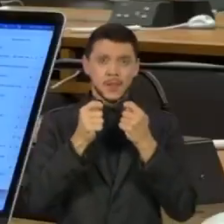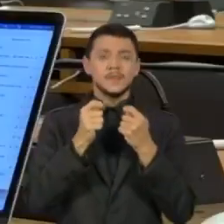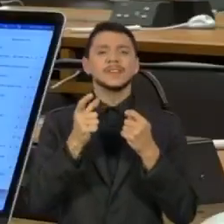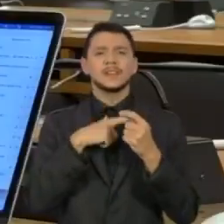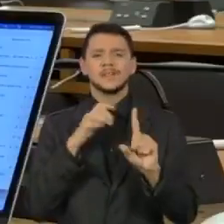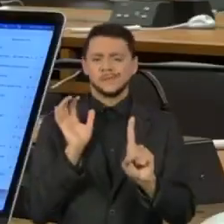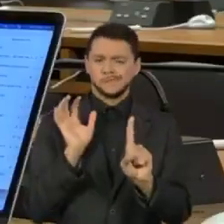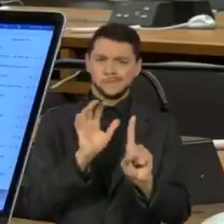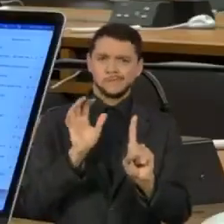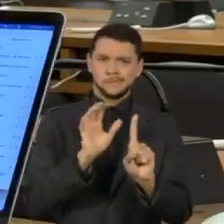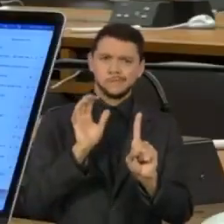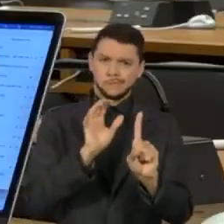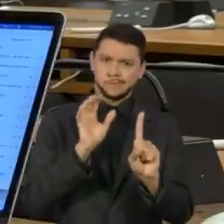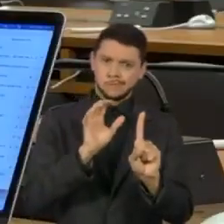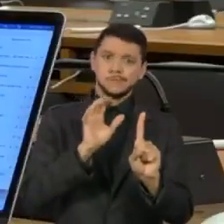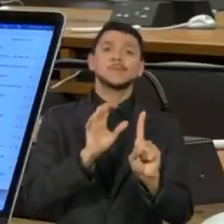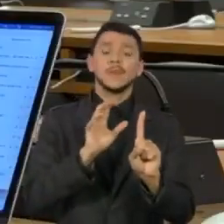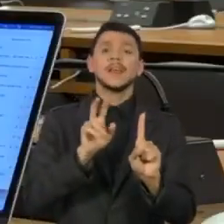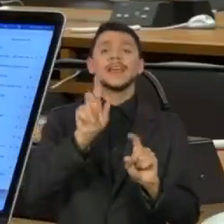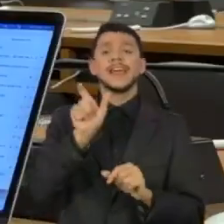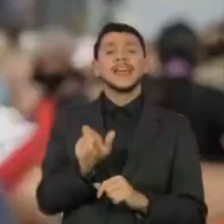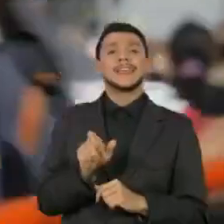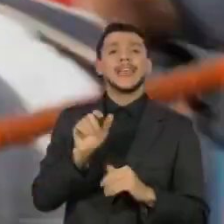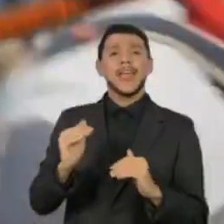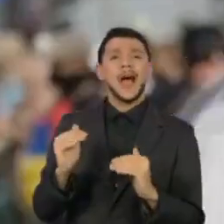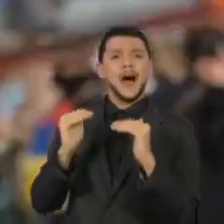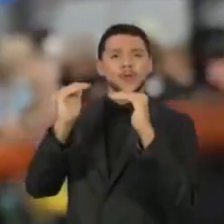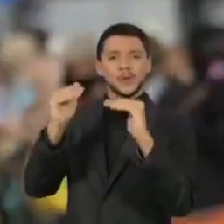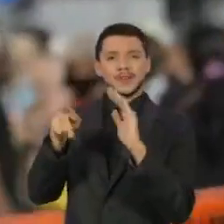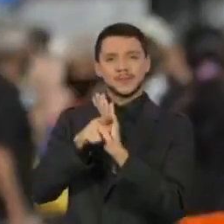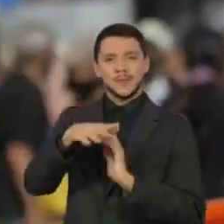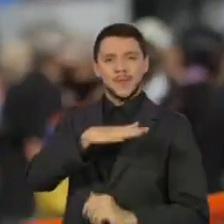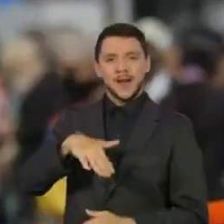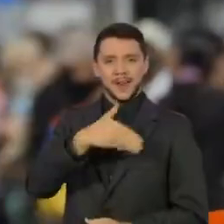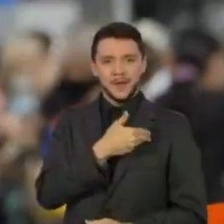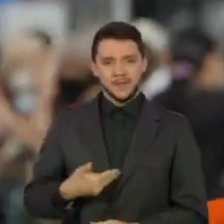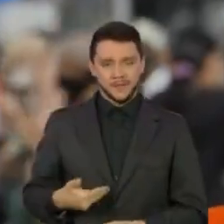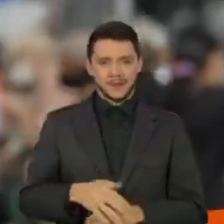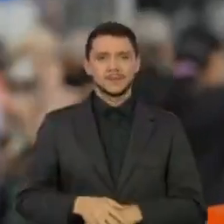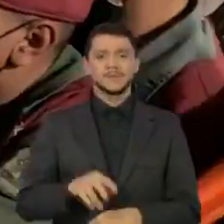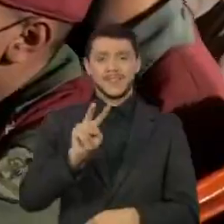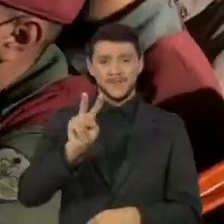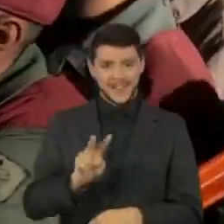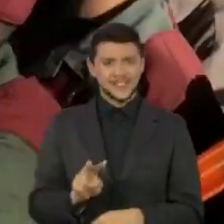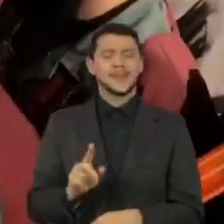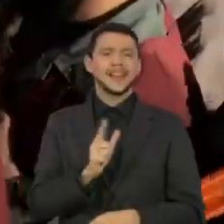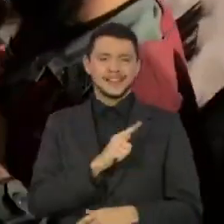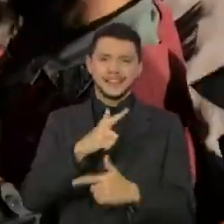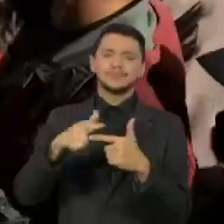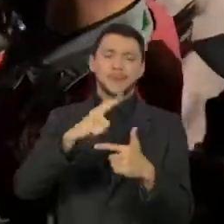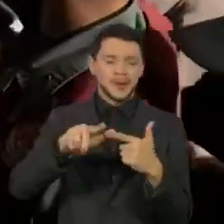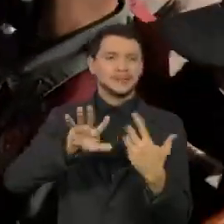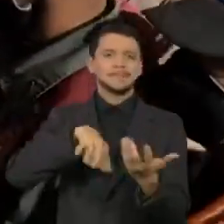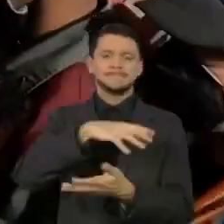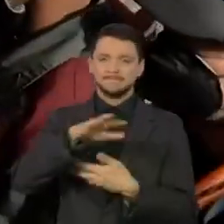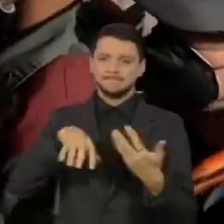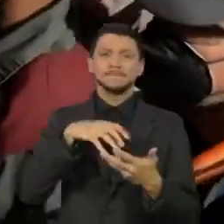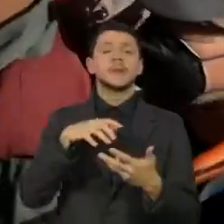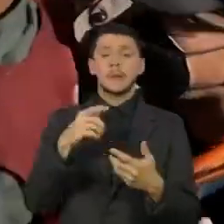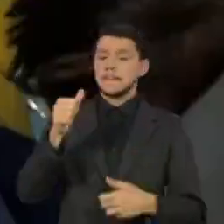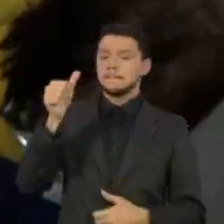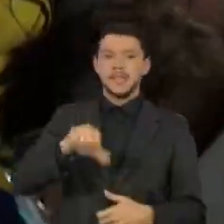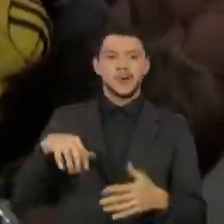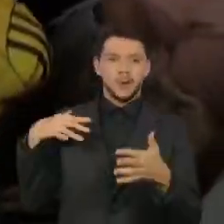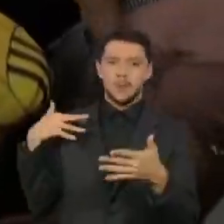intimidações por parte de autoridades do governo a Venezuela enfrenta uma crise generalizada é a pior